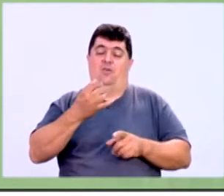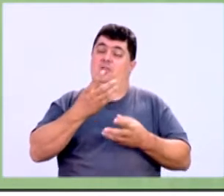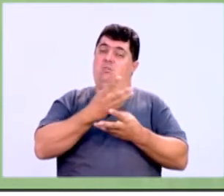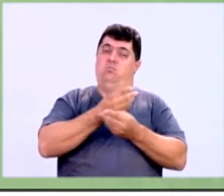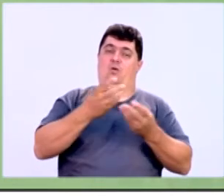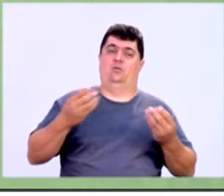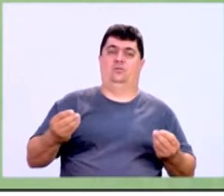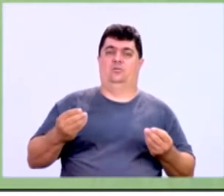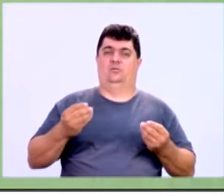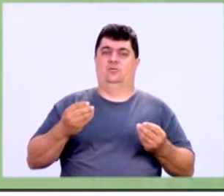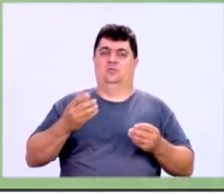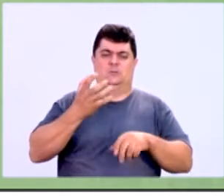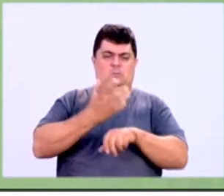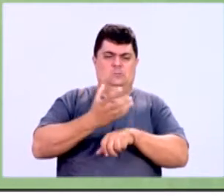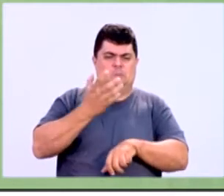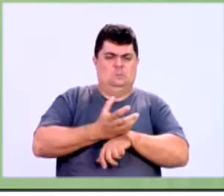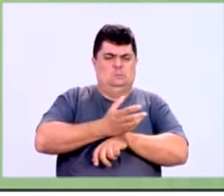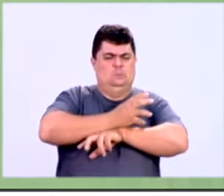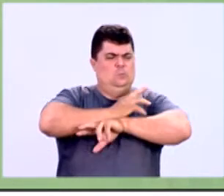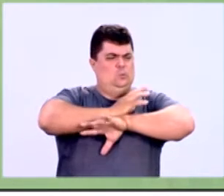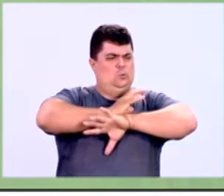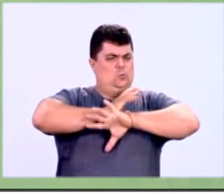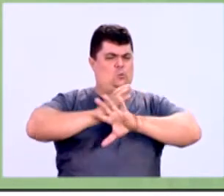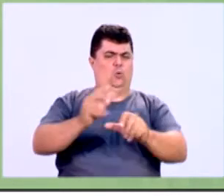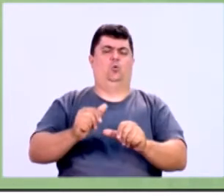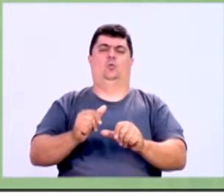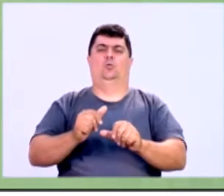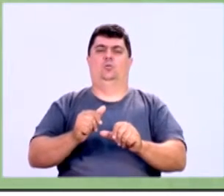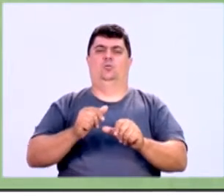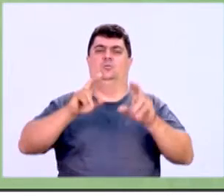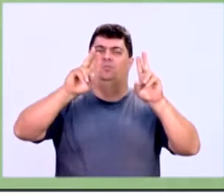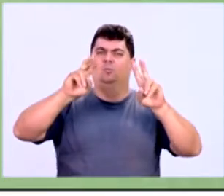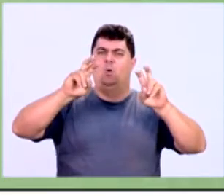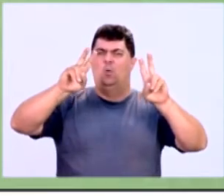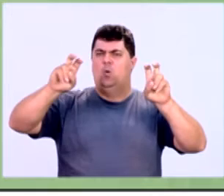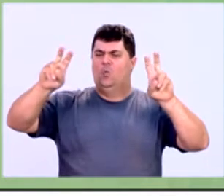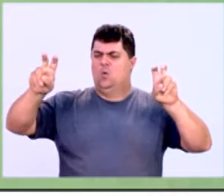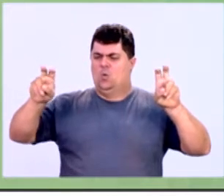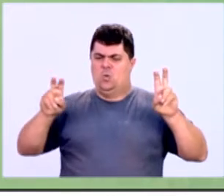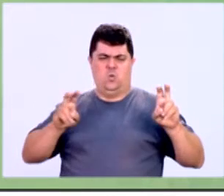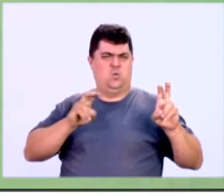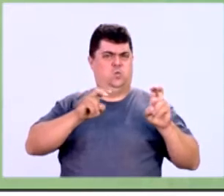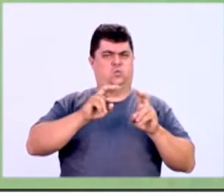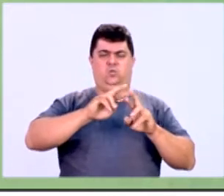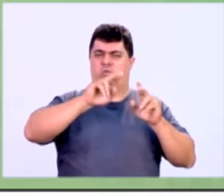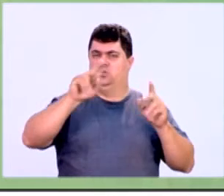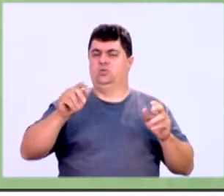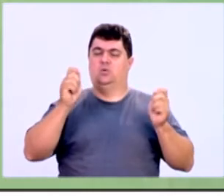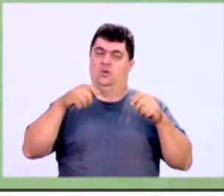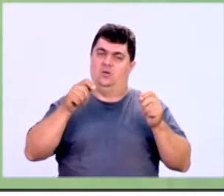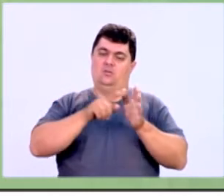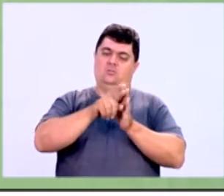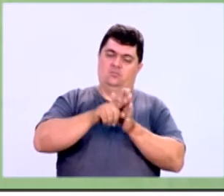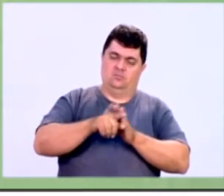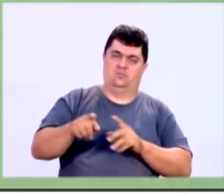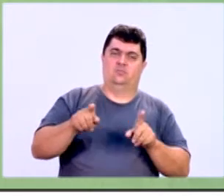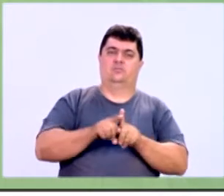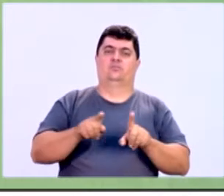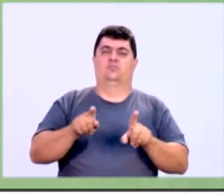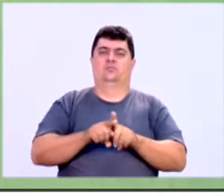um conjunto de temas e assuntos que permeiam por diversas disciplinas podem